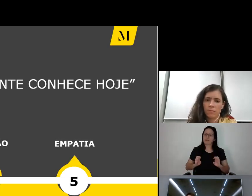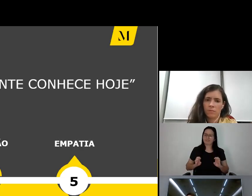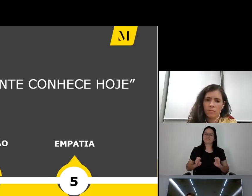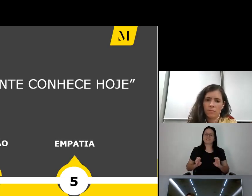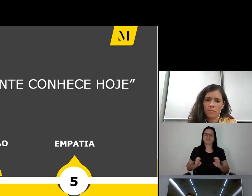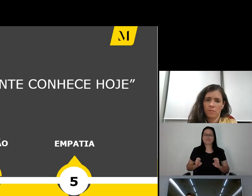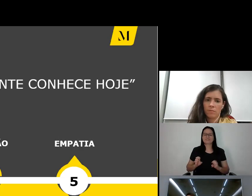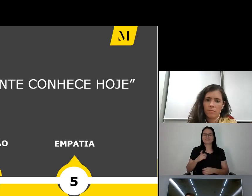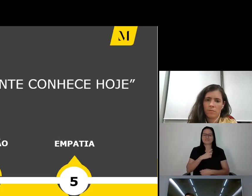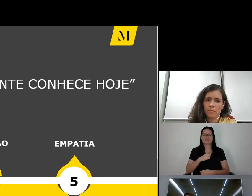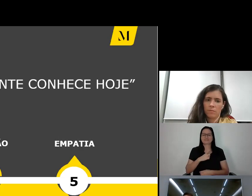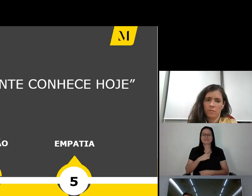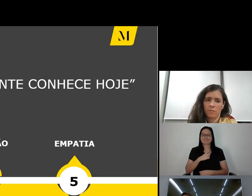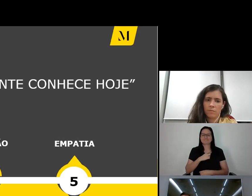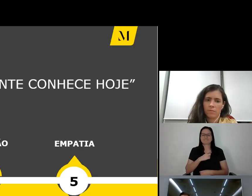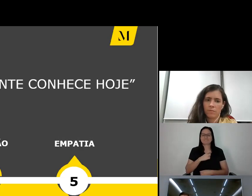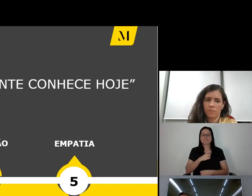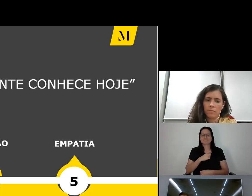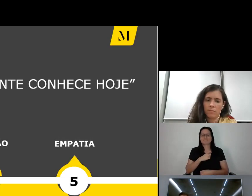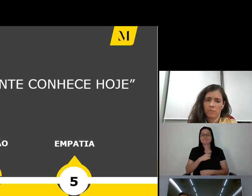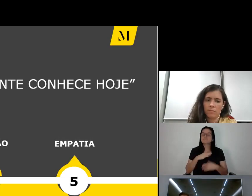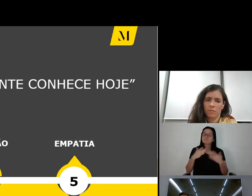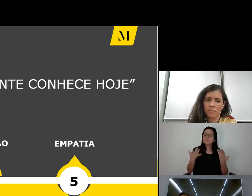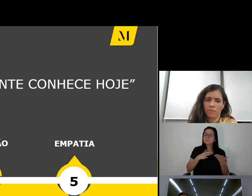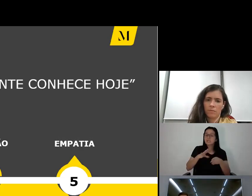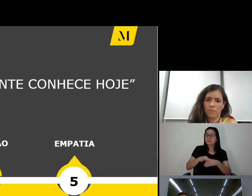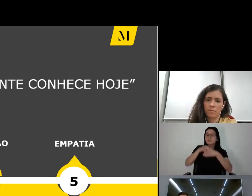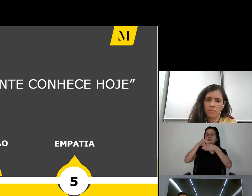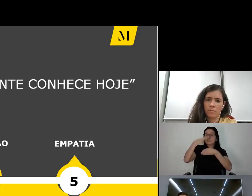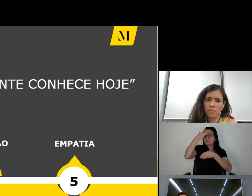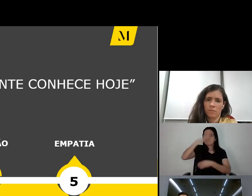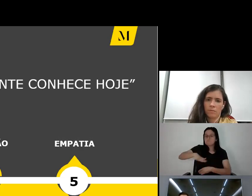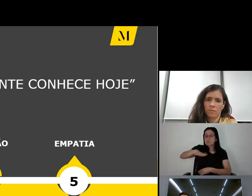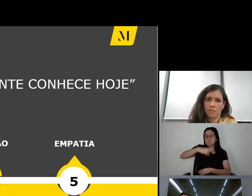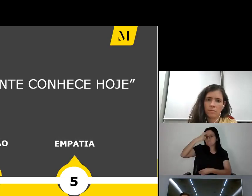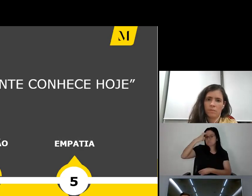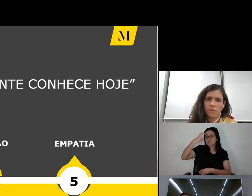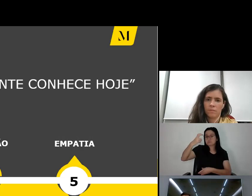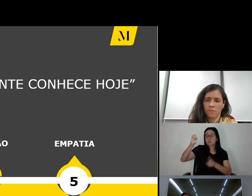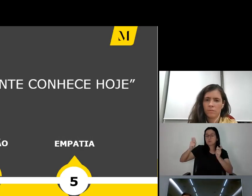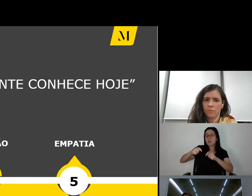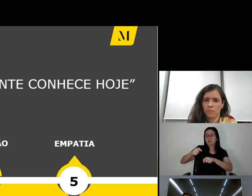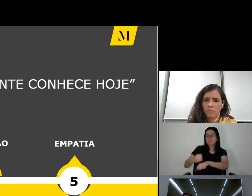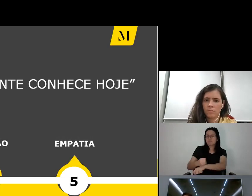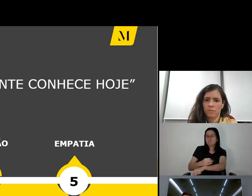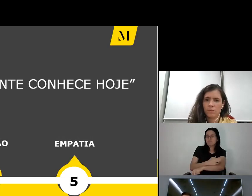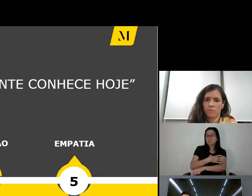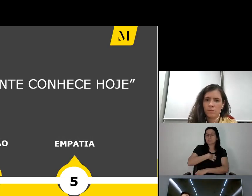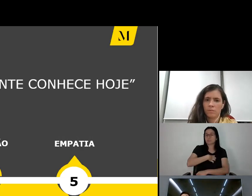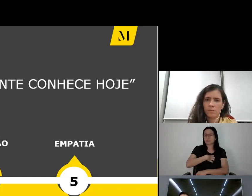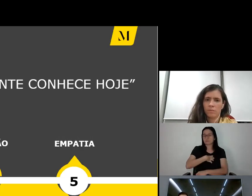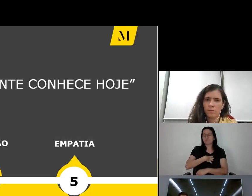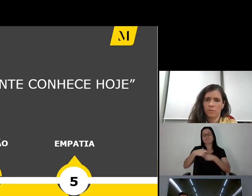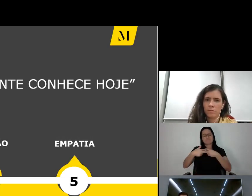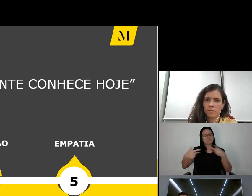com isso. Mas bons líderes, pessoas com boa inteligência emocional. O ponto é que no direito a gente é muito